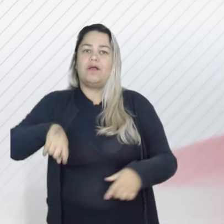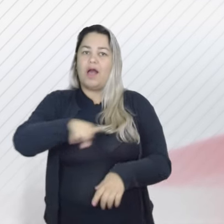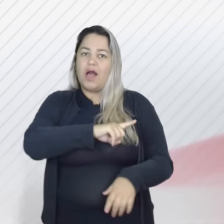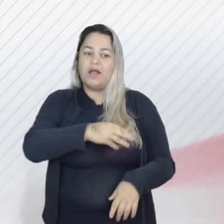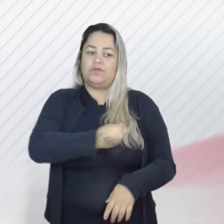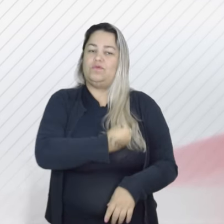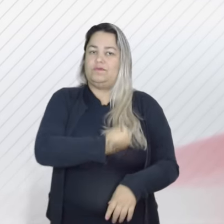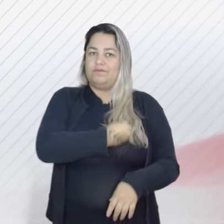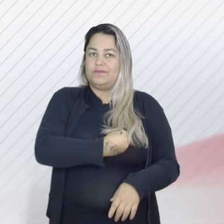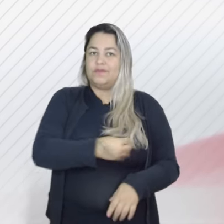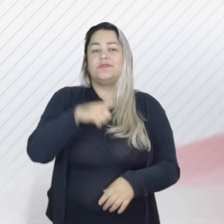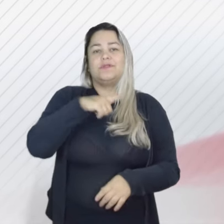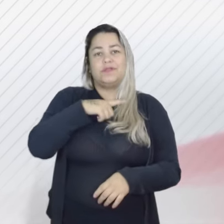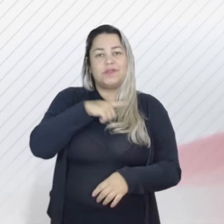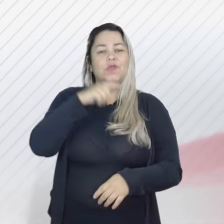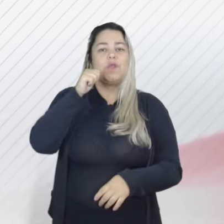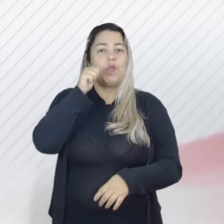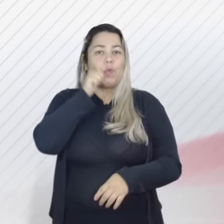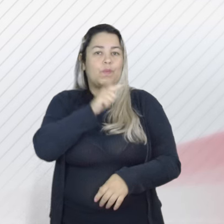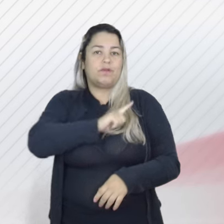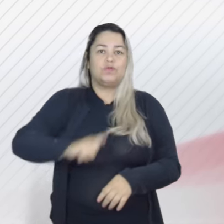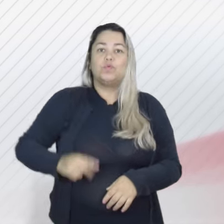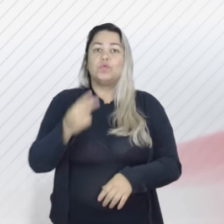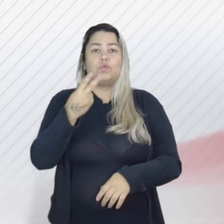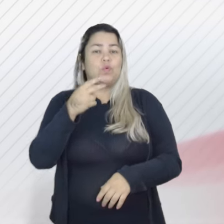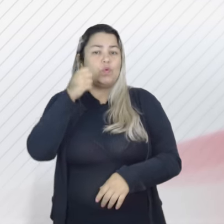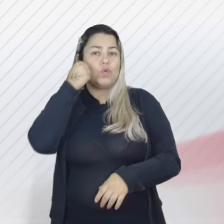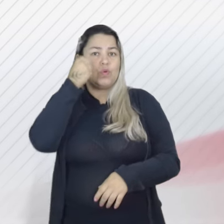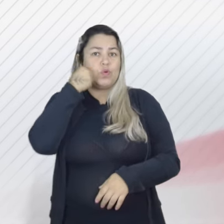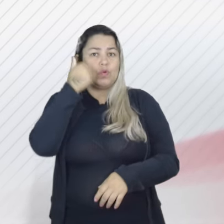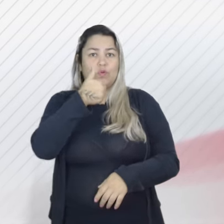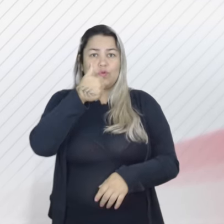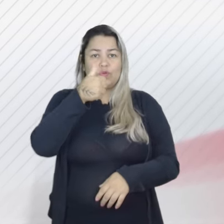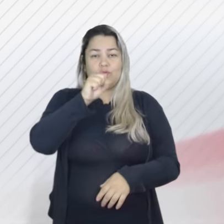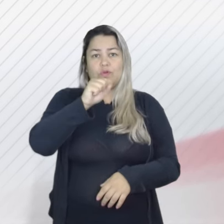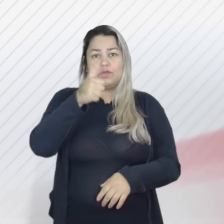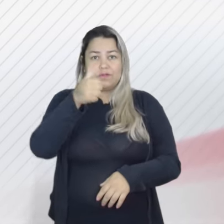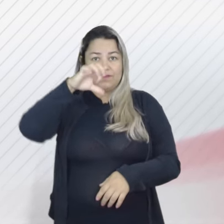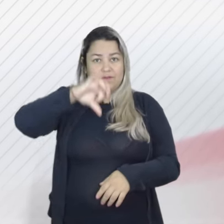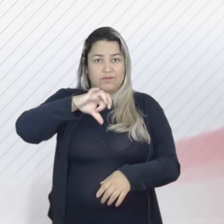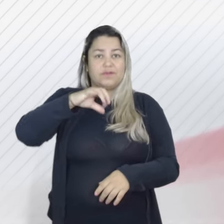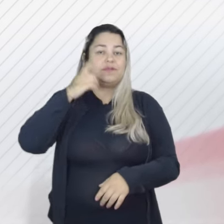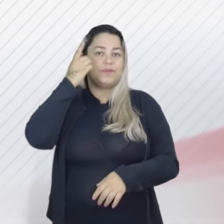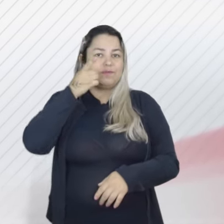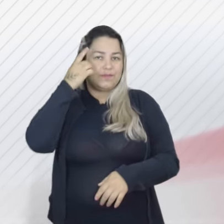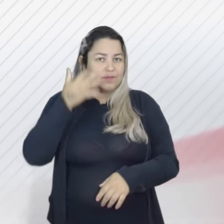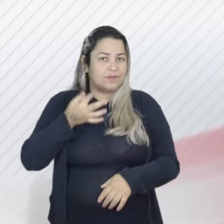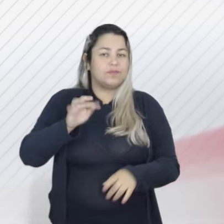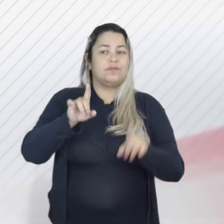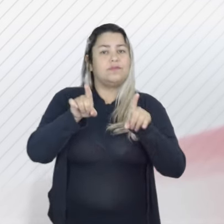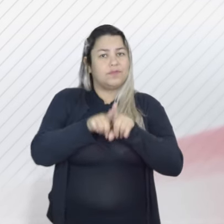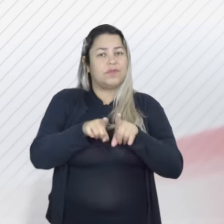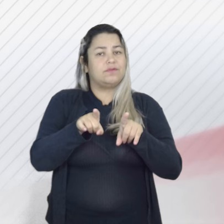novidade. A gente ampliou a nossa presença. A gente tem hoje uma governadora, 2 senadoras,